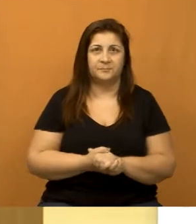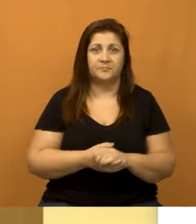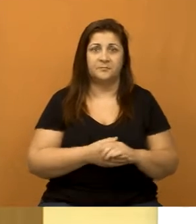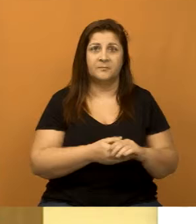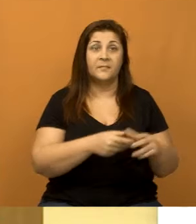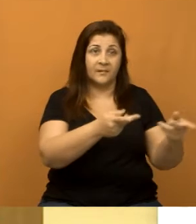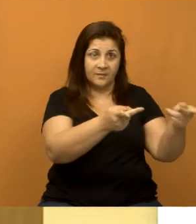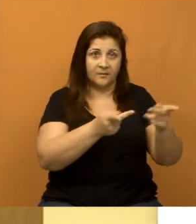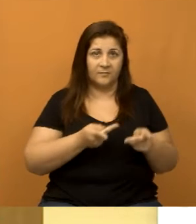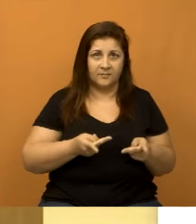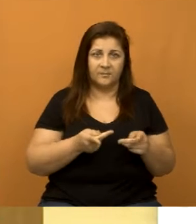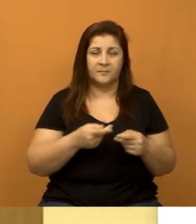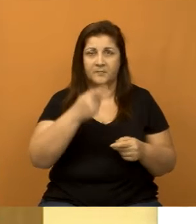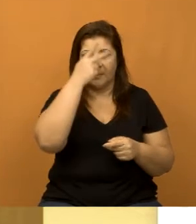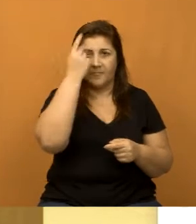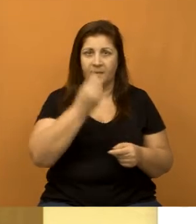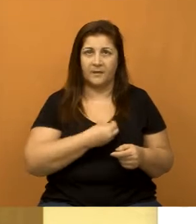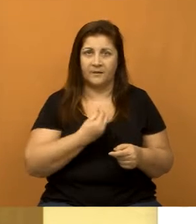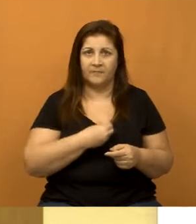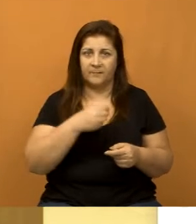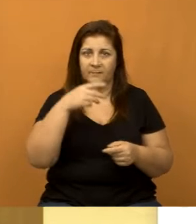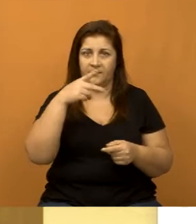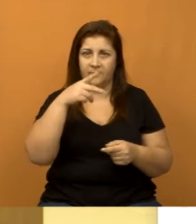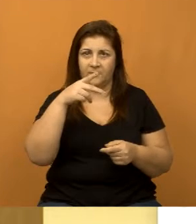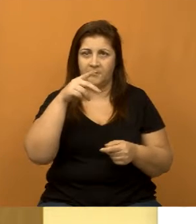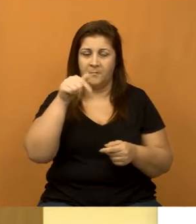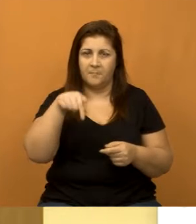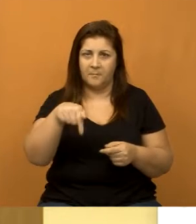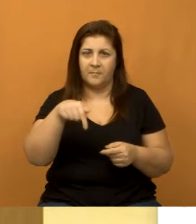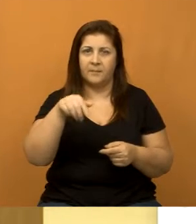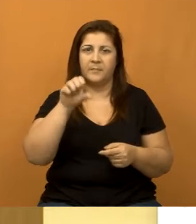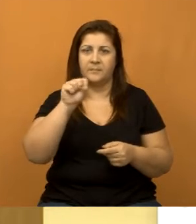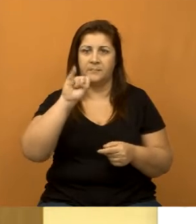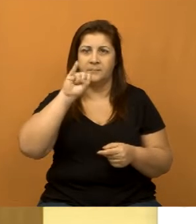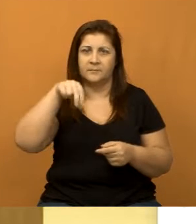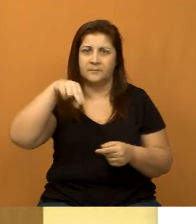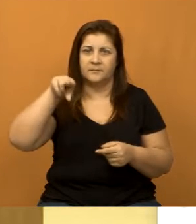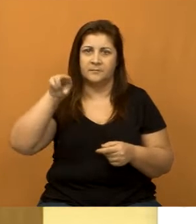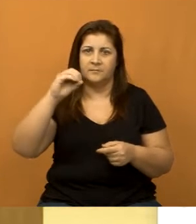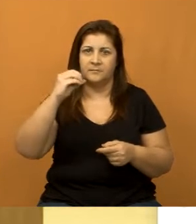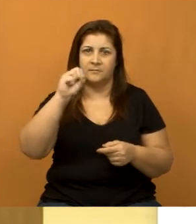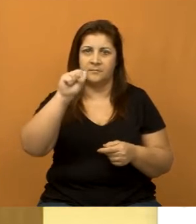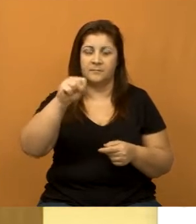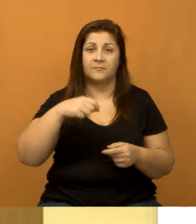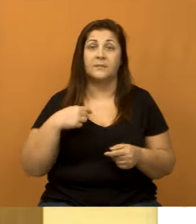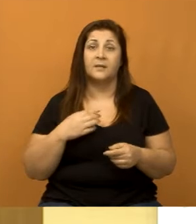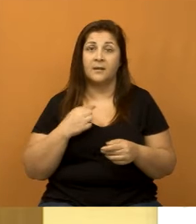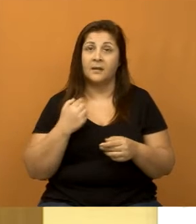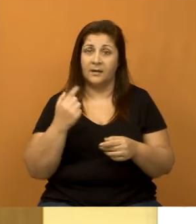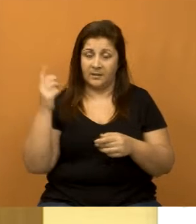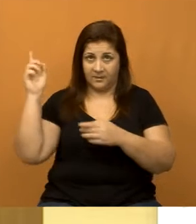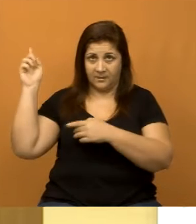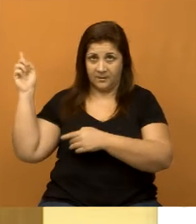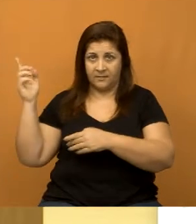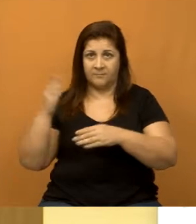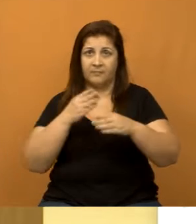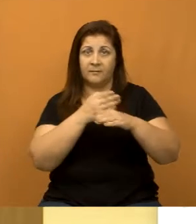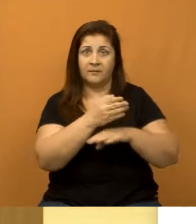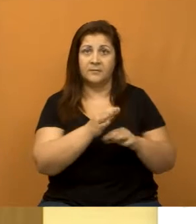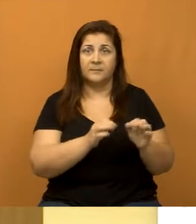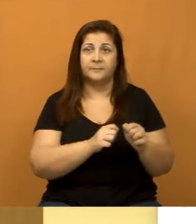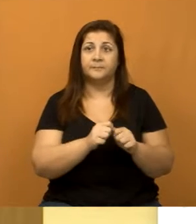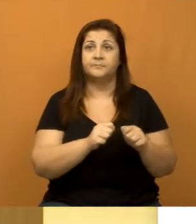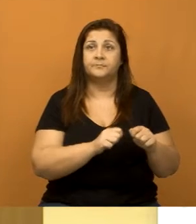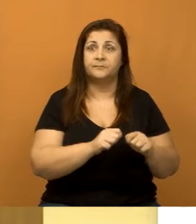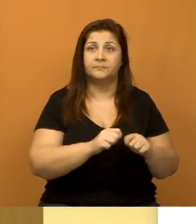moradores do Parque dos Sinos, porque no sábado agora, dia 5 de maio, eu vou fazer uma atividade lá para recolher a assinatura